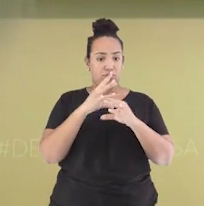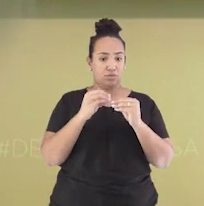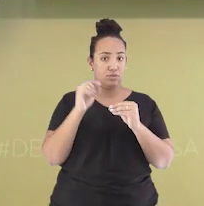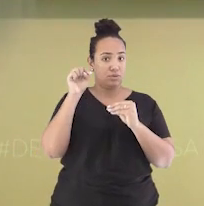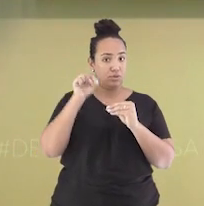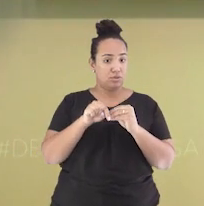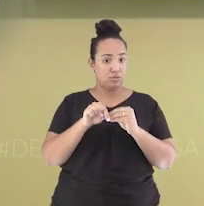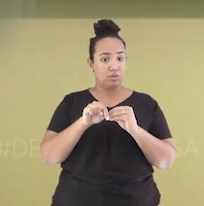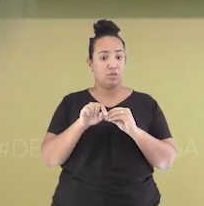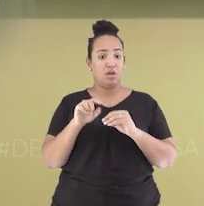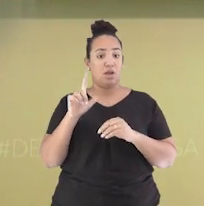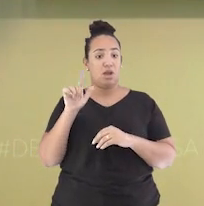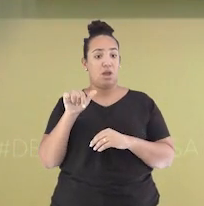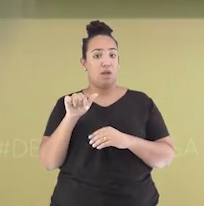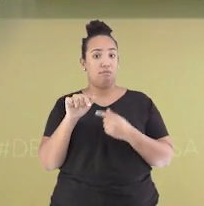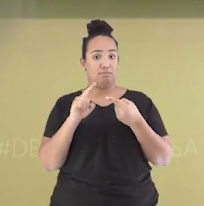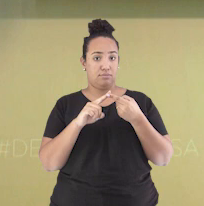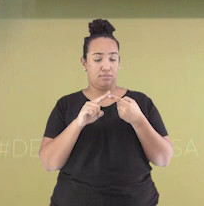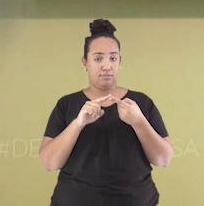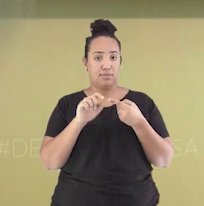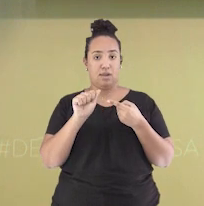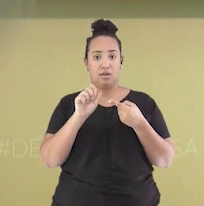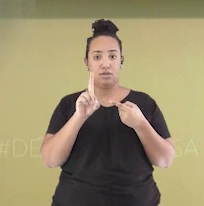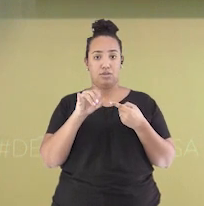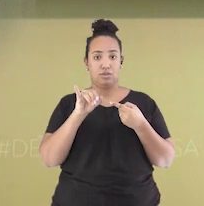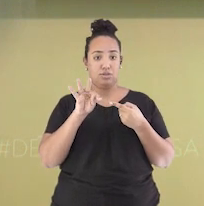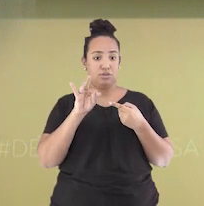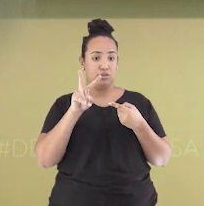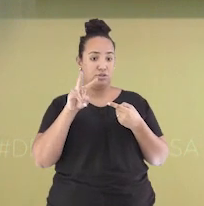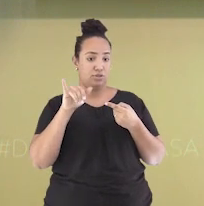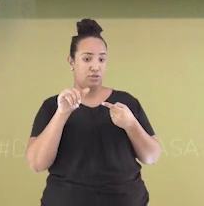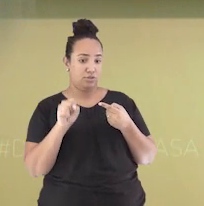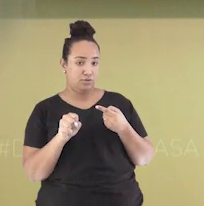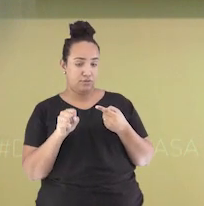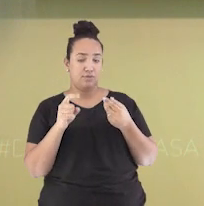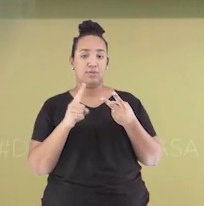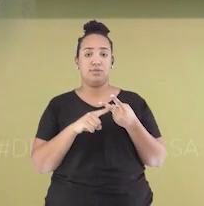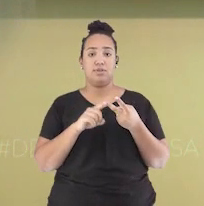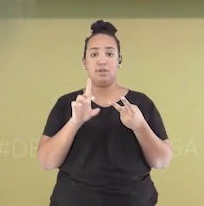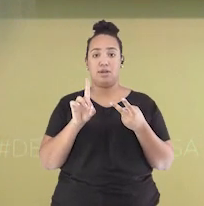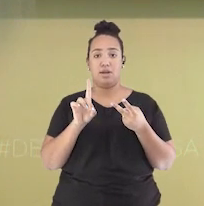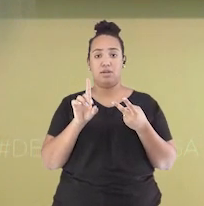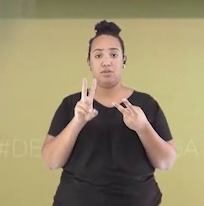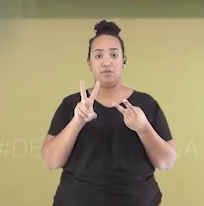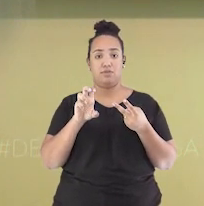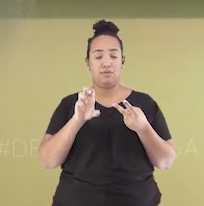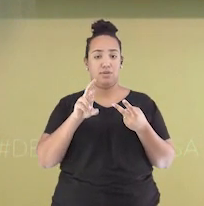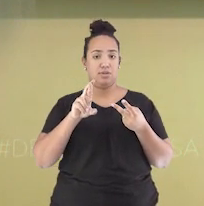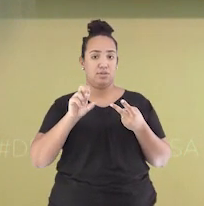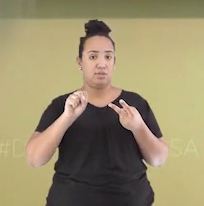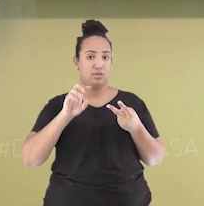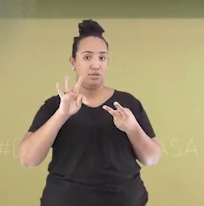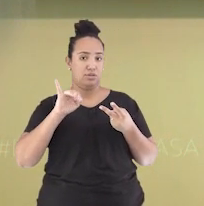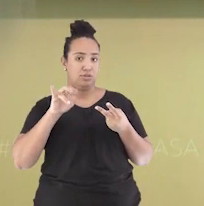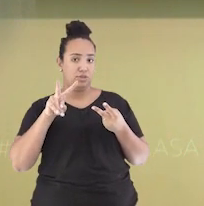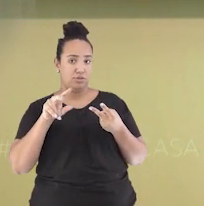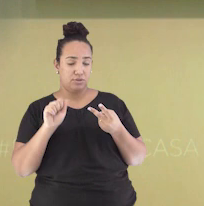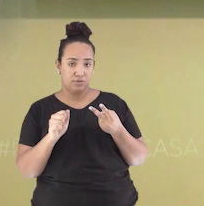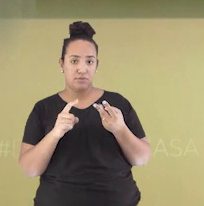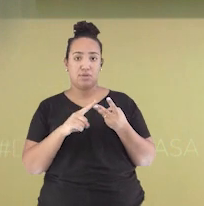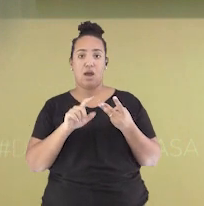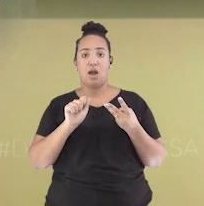são conjunções coordenativas. Letra A, aditivas. Letra B, adversativas. Letra